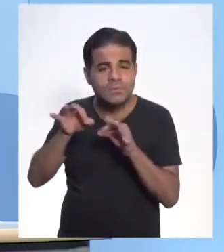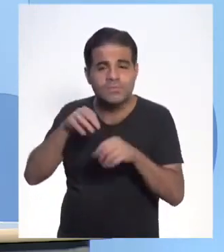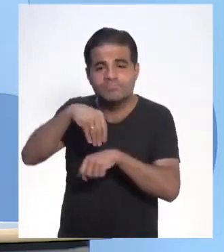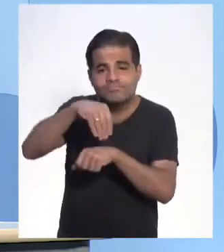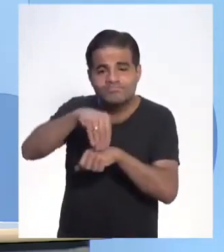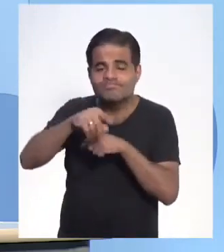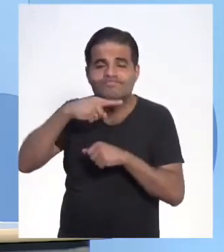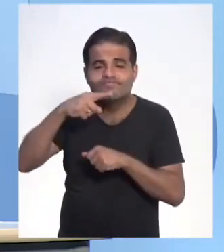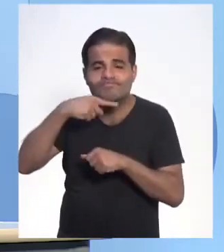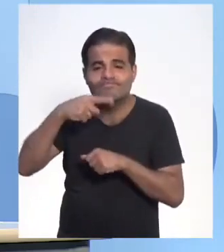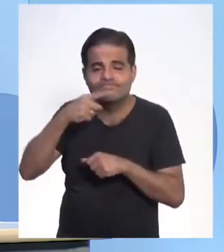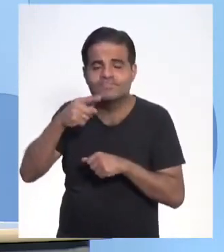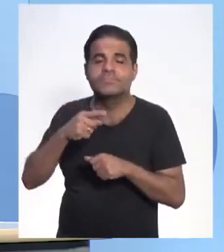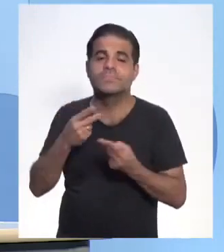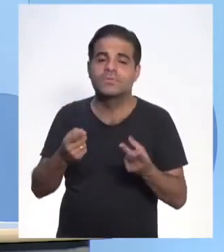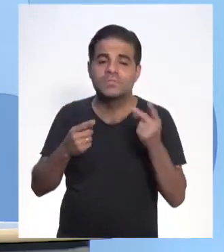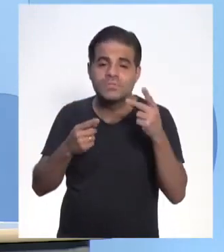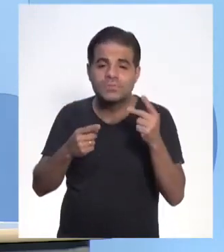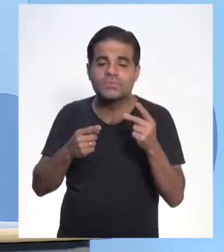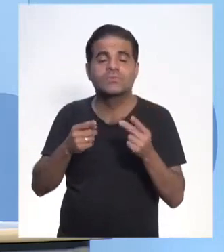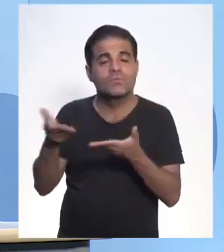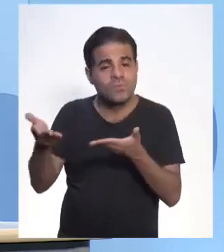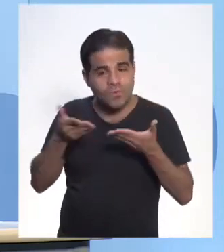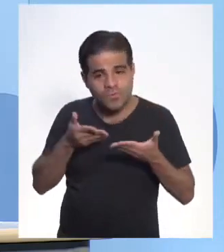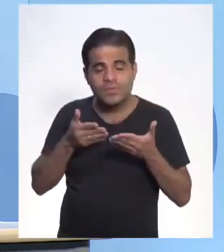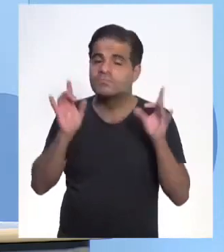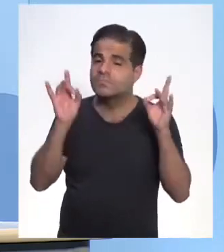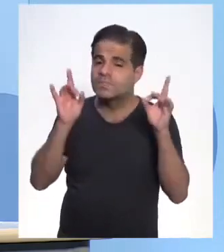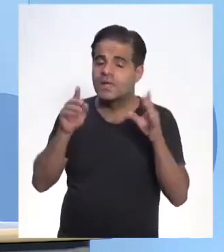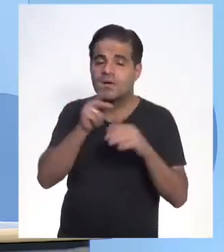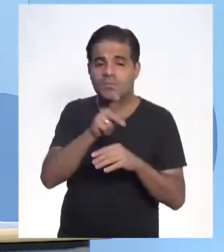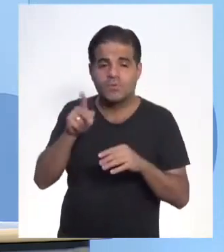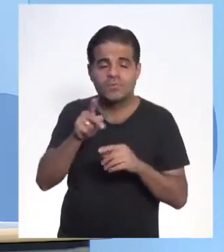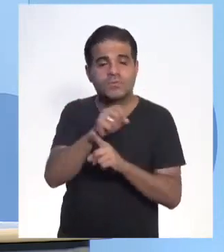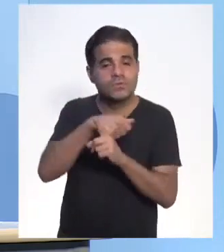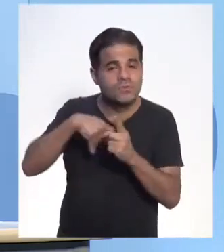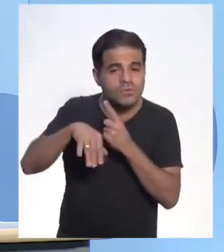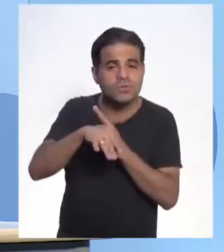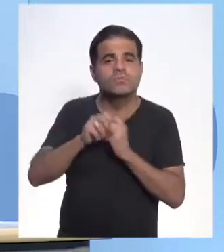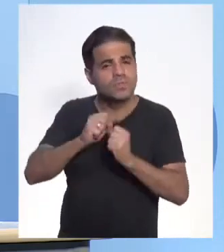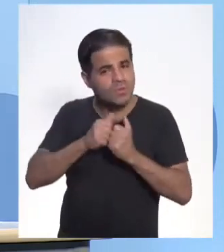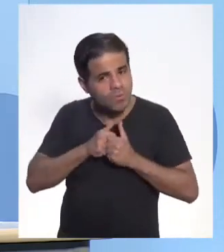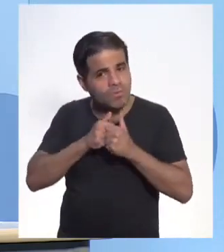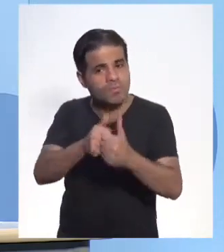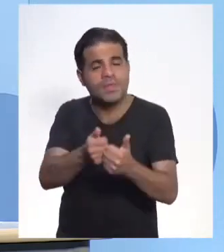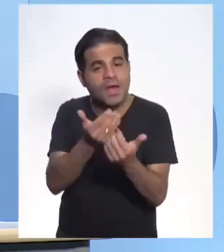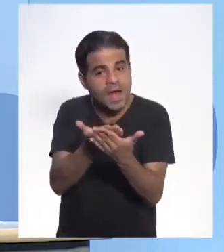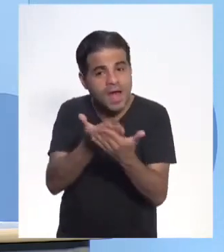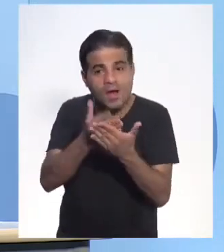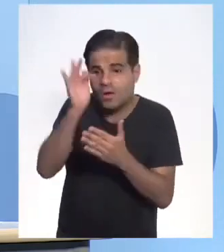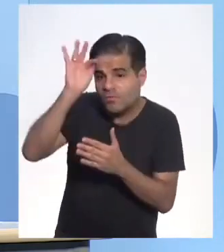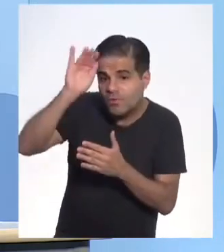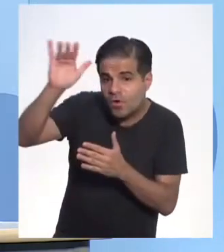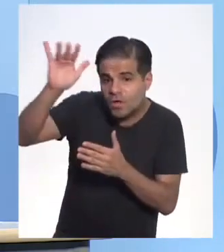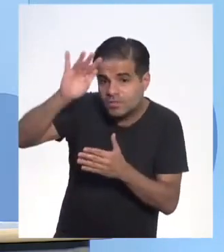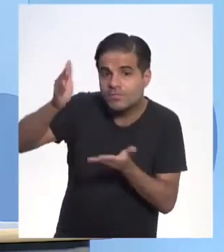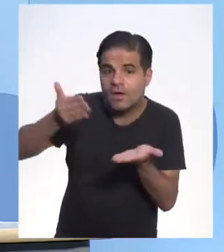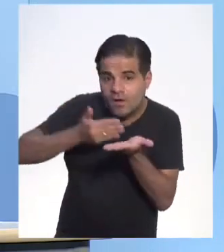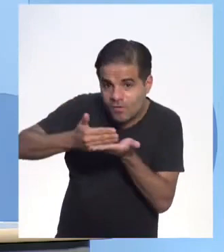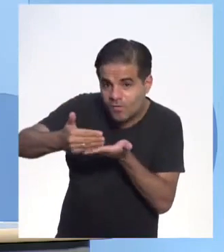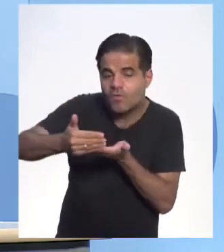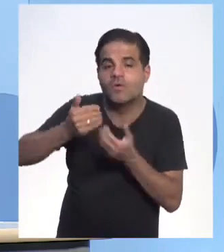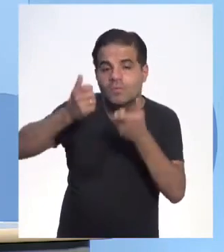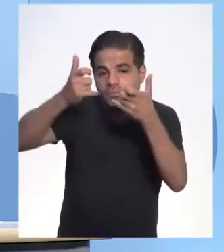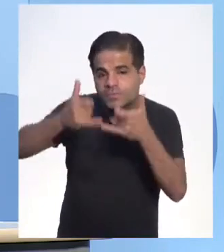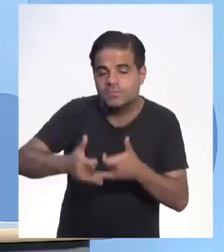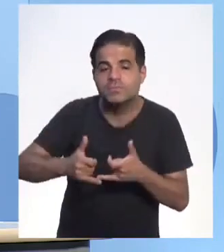passar hoje. Segundo, gente, fica um convite aqui, especialmente aos professores de Sociologia, para acompanhar a nossa aula de Filosofia agora, porque a gente vai conversar sobre